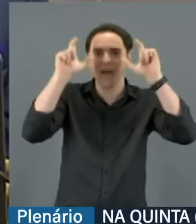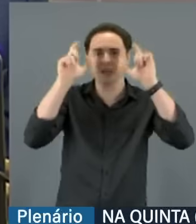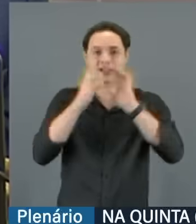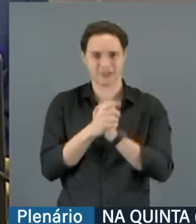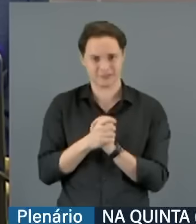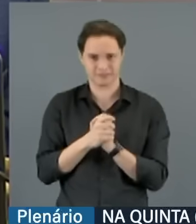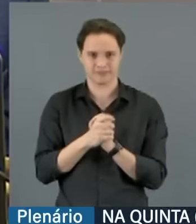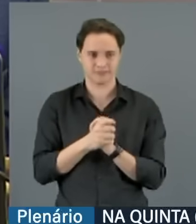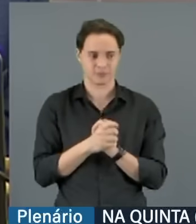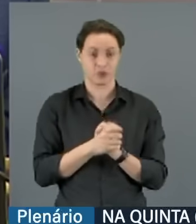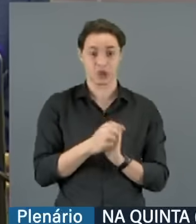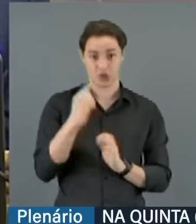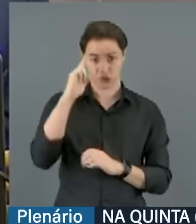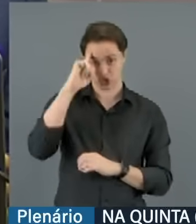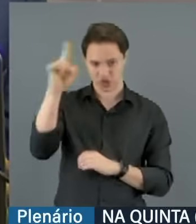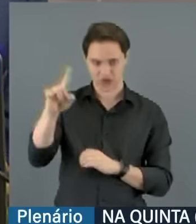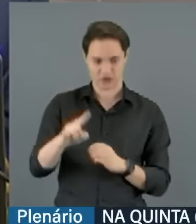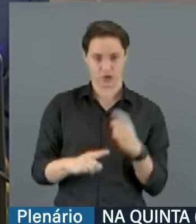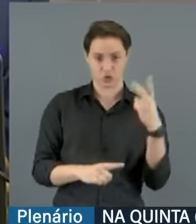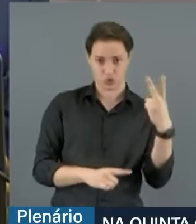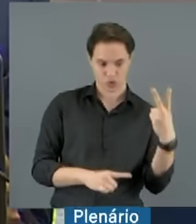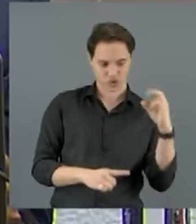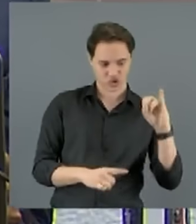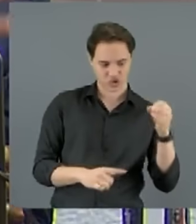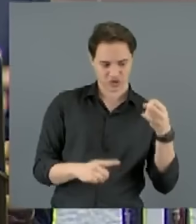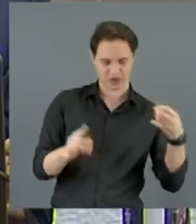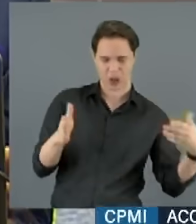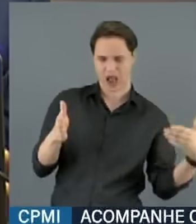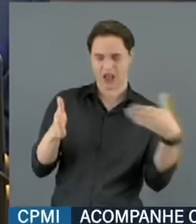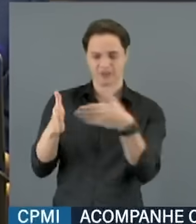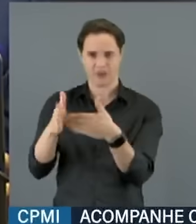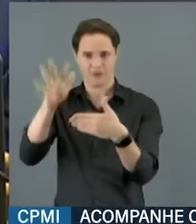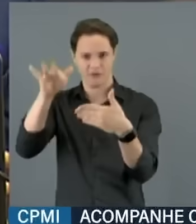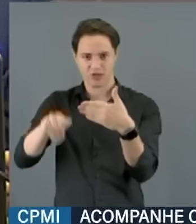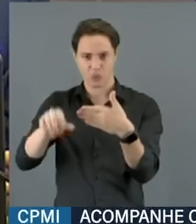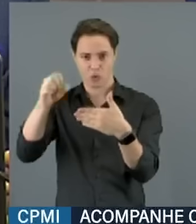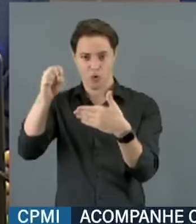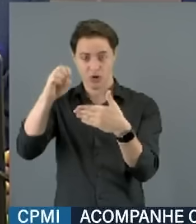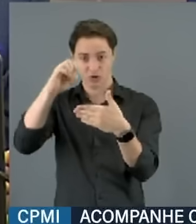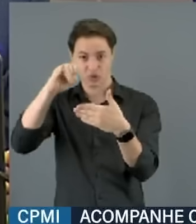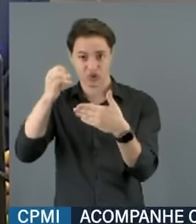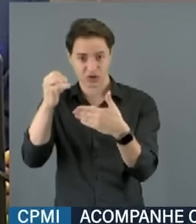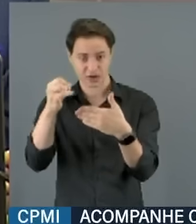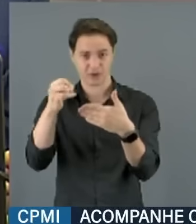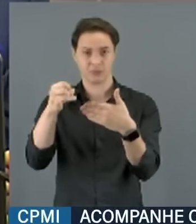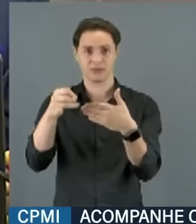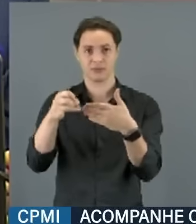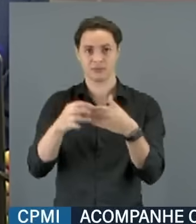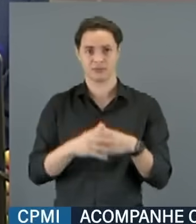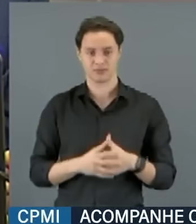Do dia 2 de janeiro até o final do dia 8.